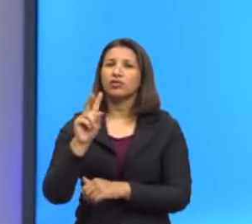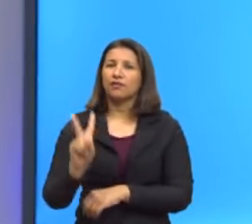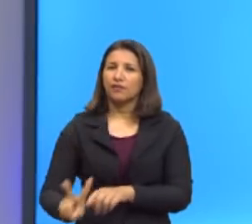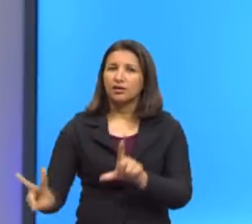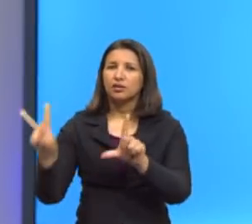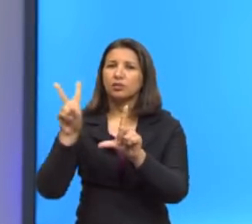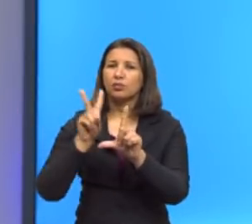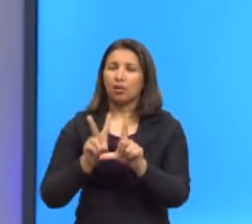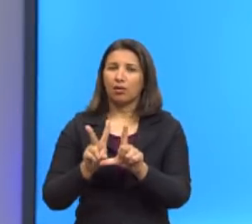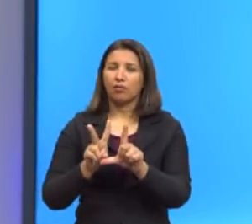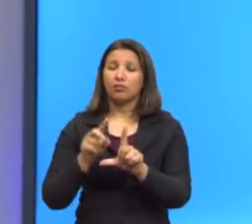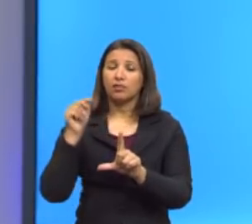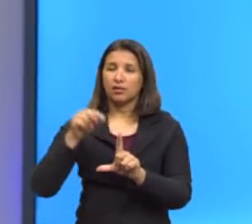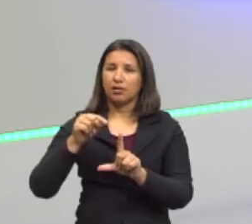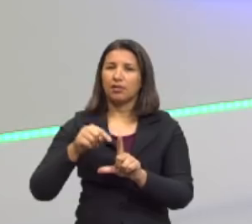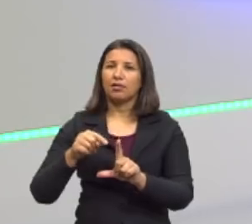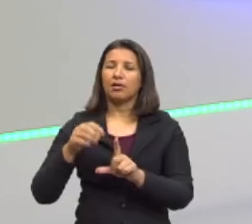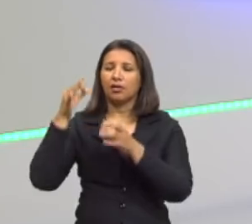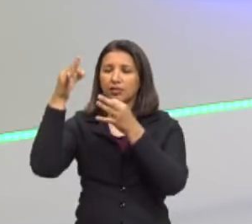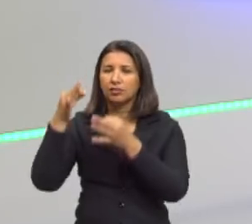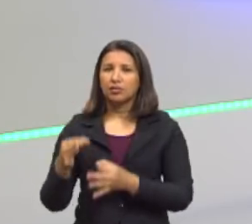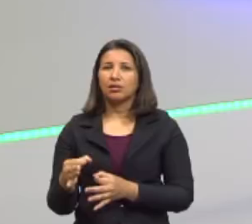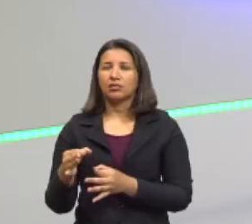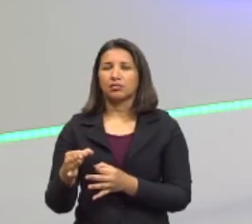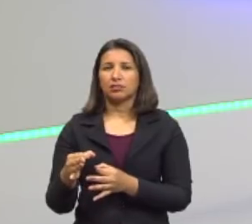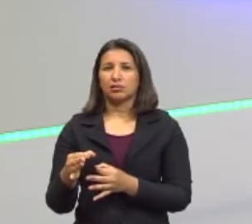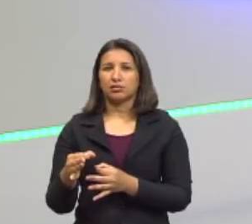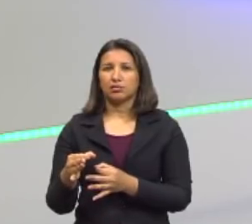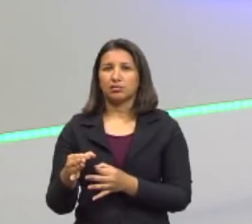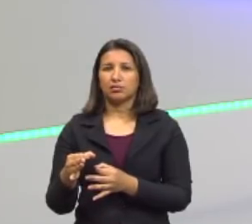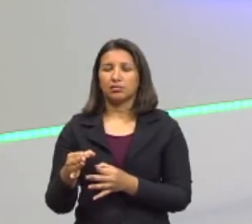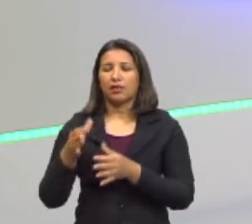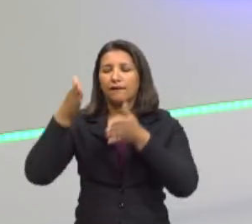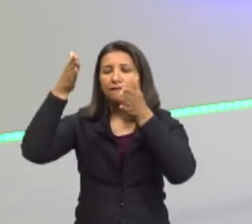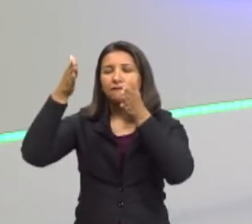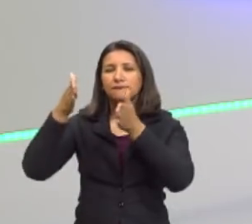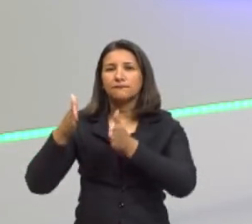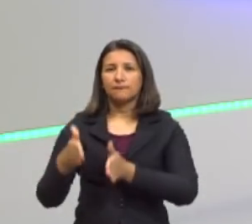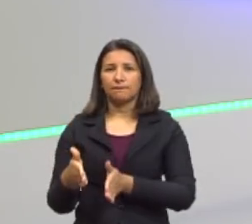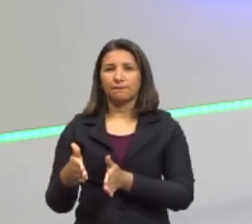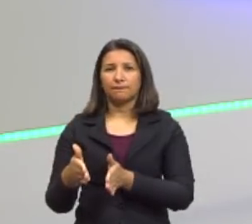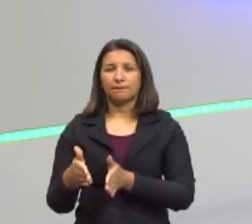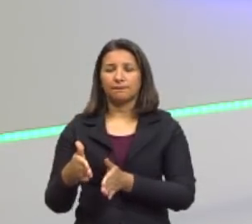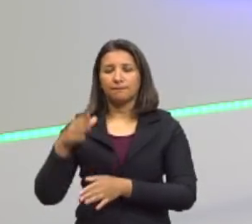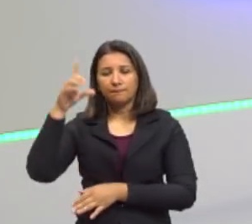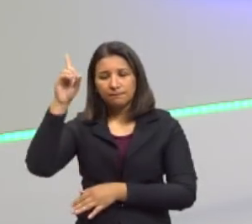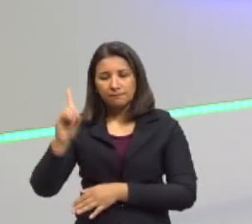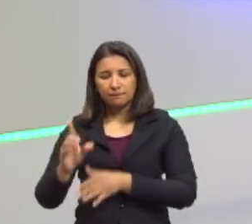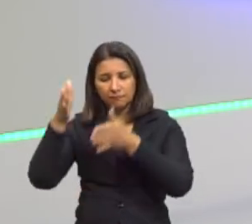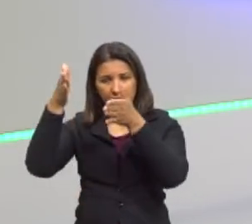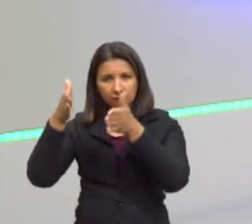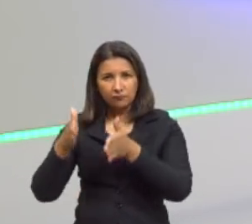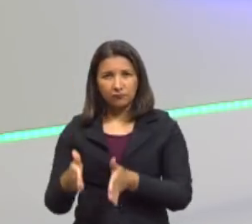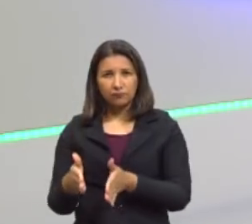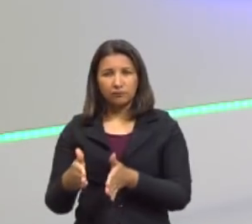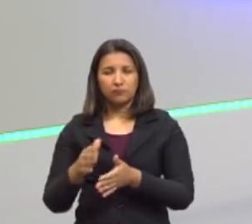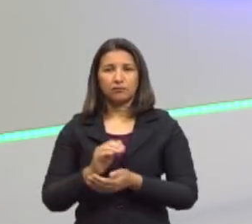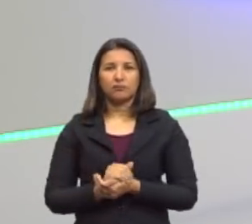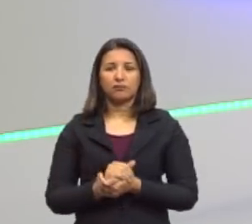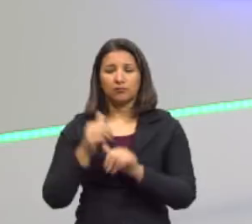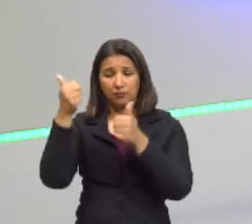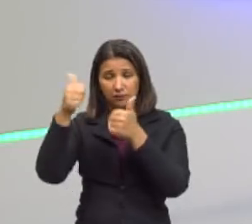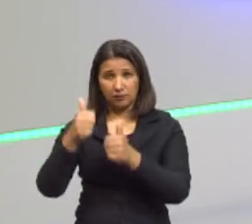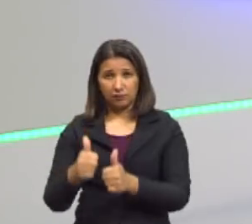direita, ela fica em pé. Né? Então, o que é uma imagem direita? É uma imagem que está em pé. A imagem está de ponta cabeça, é